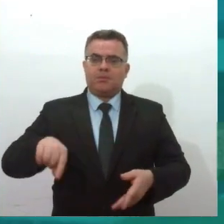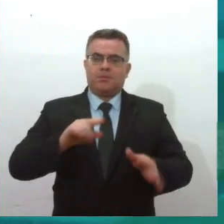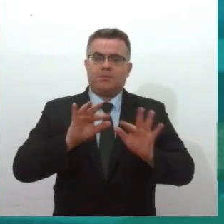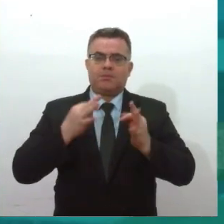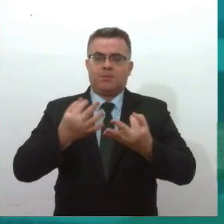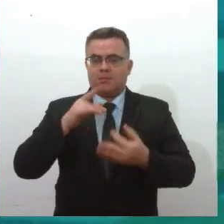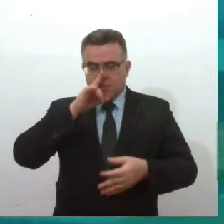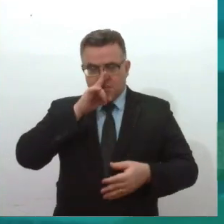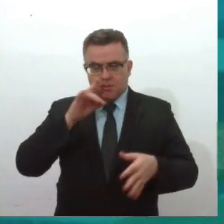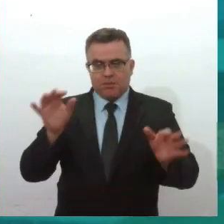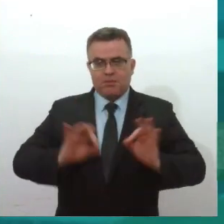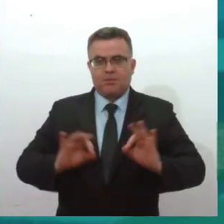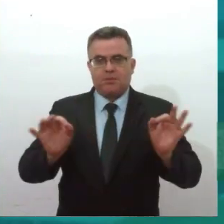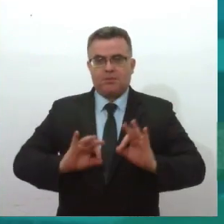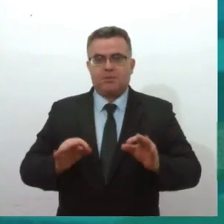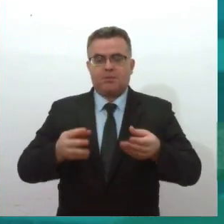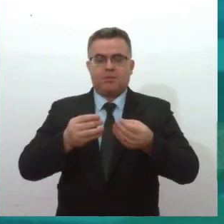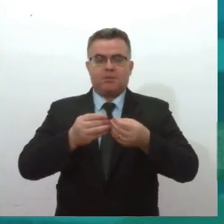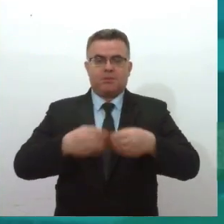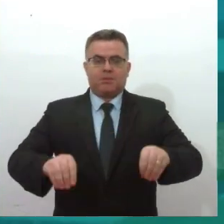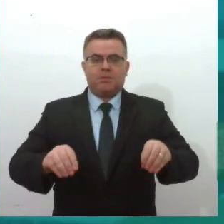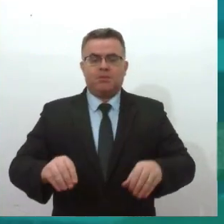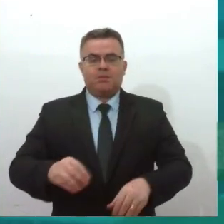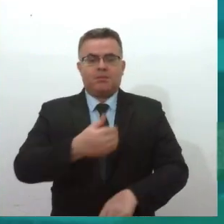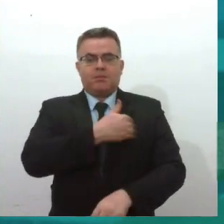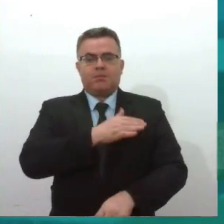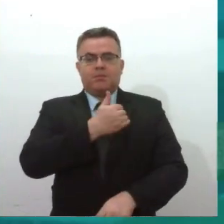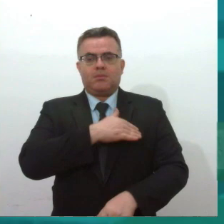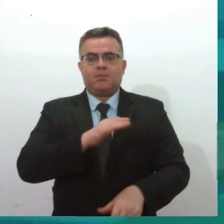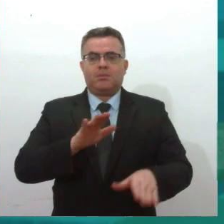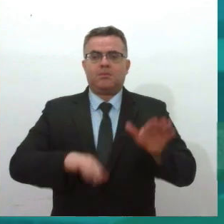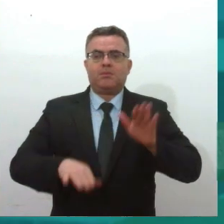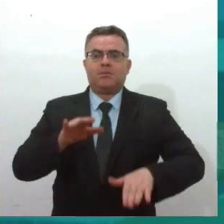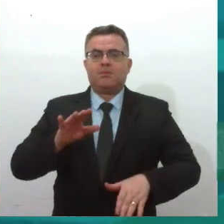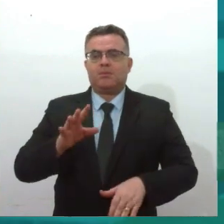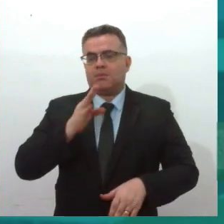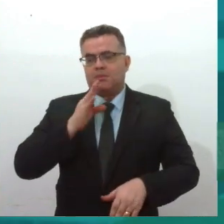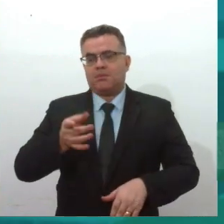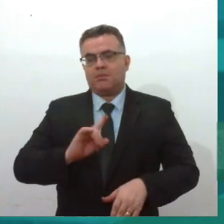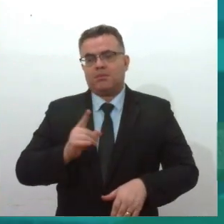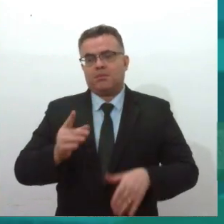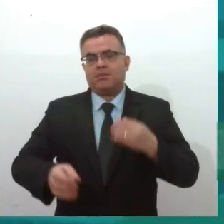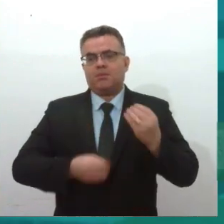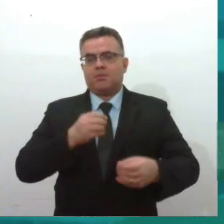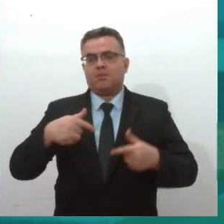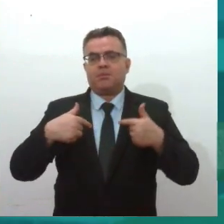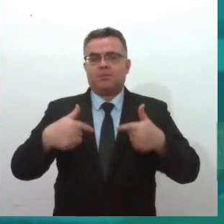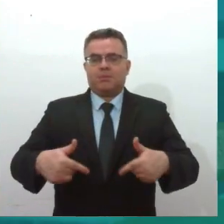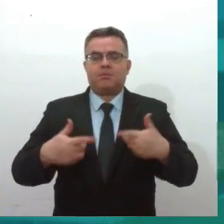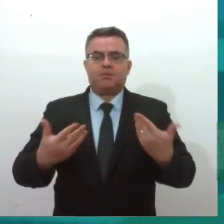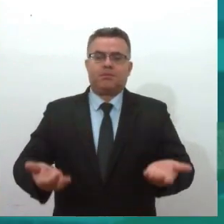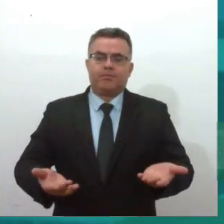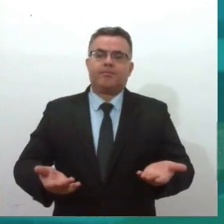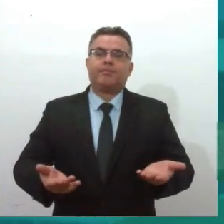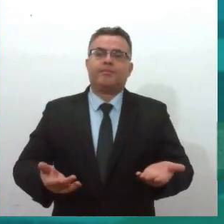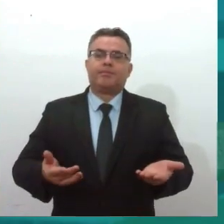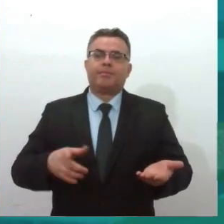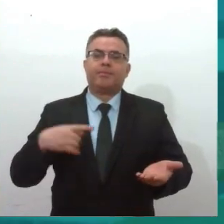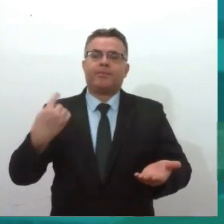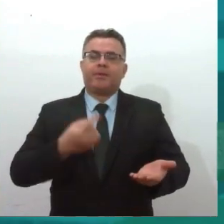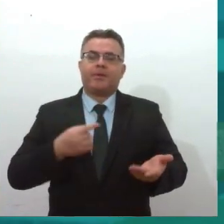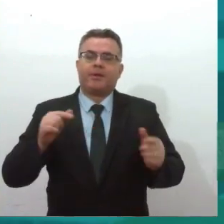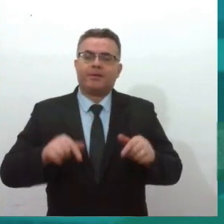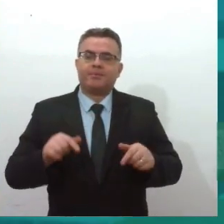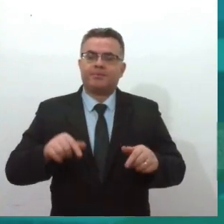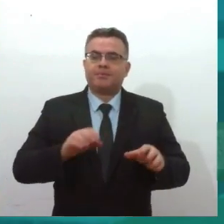risco então é um preconceito muito grande às vezes por falta de conhecimento de como agir né então a gente tá aqui para principalmente